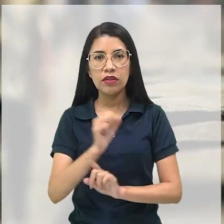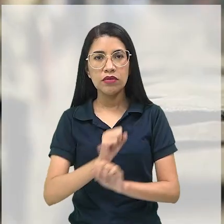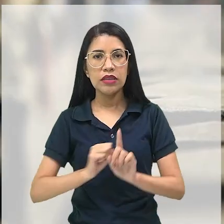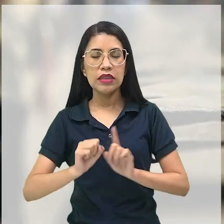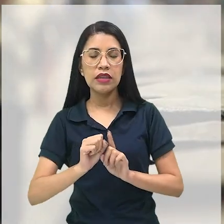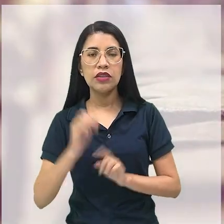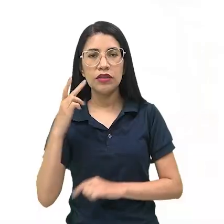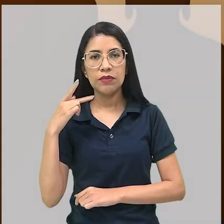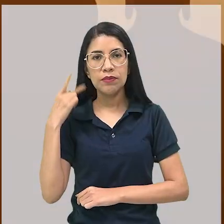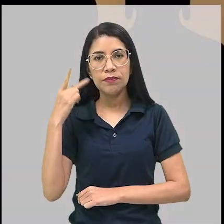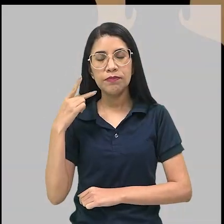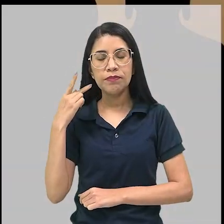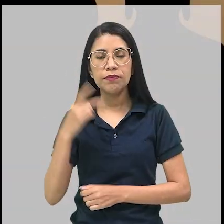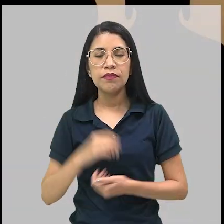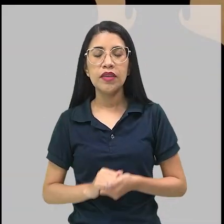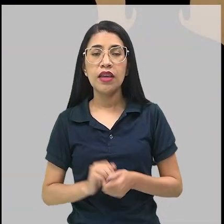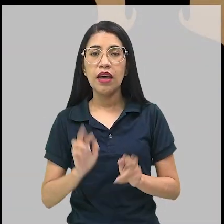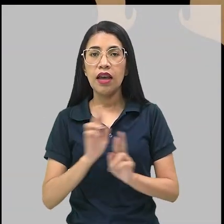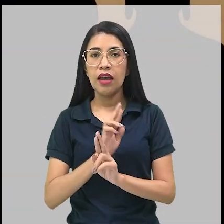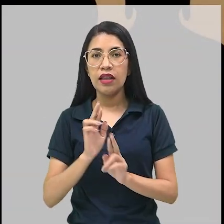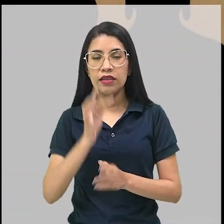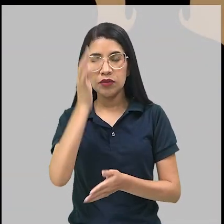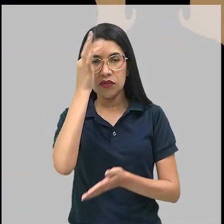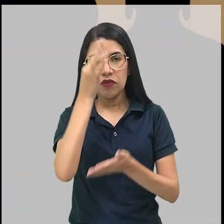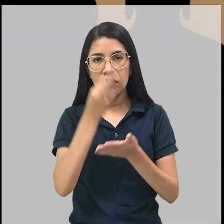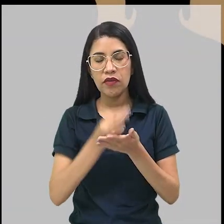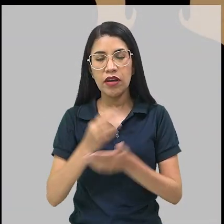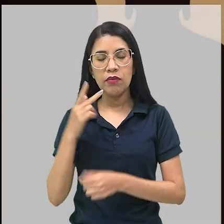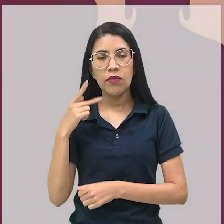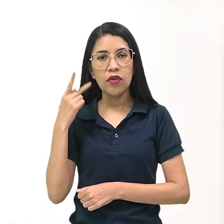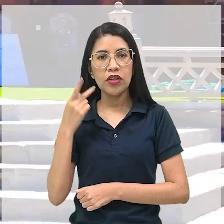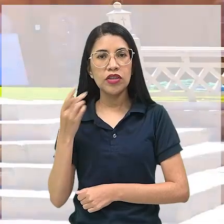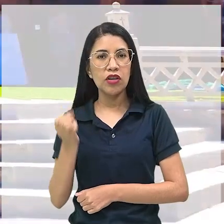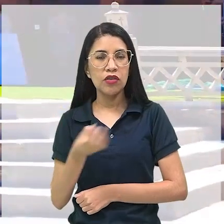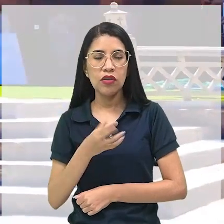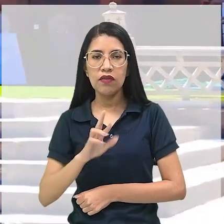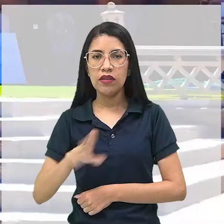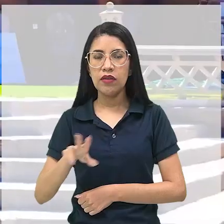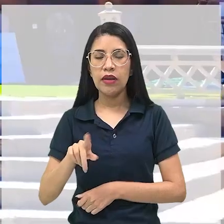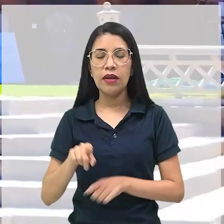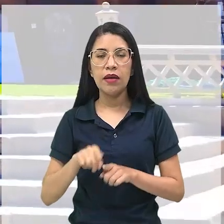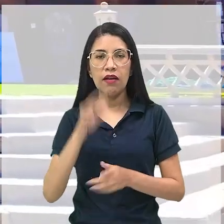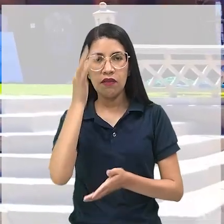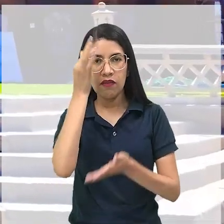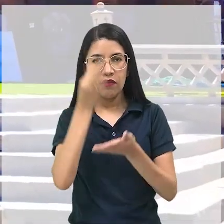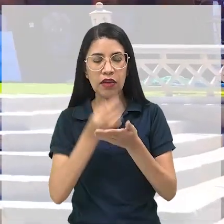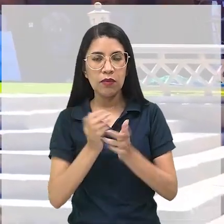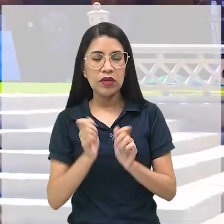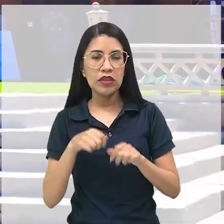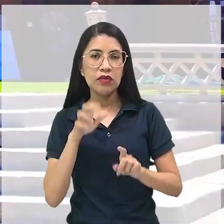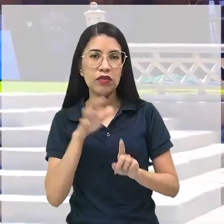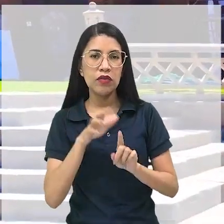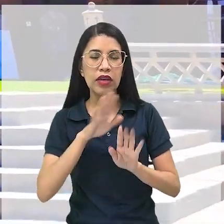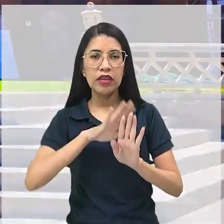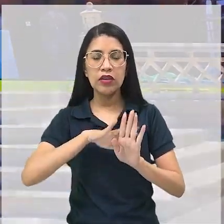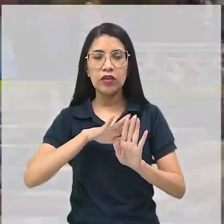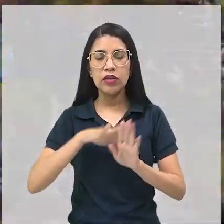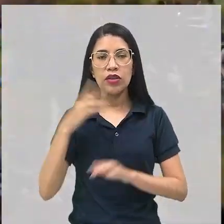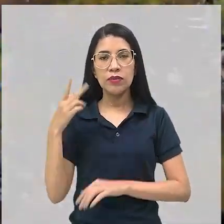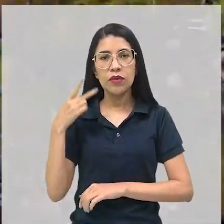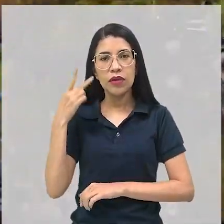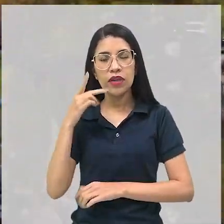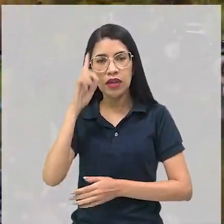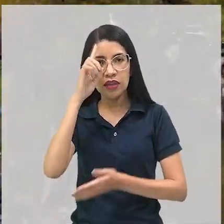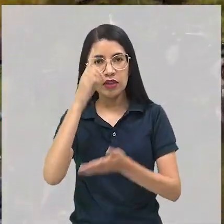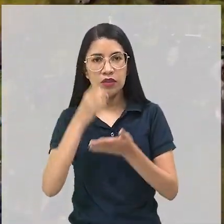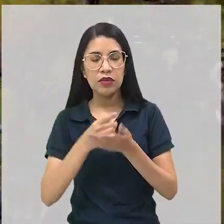política. A relação entre fé e política não é nova. A fé tem o poder de influenciar ideologias políticas e